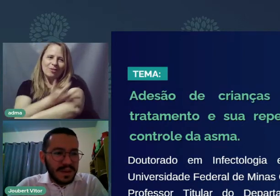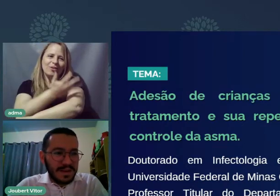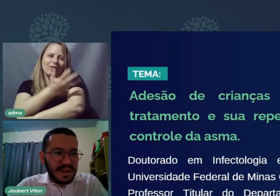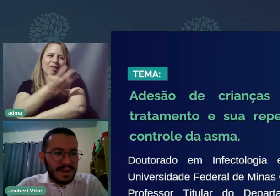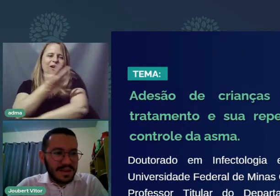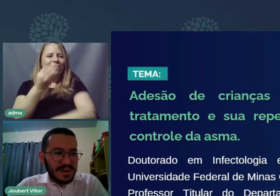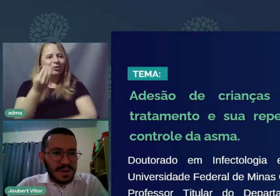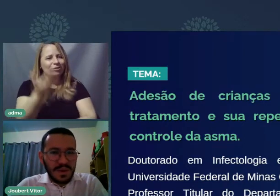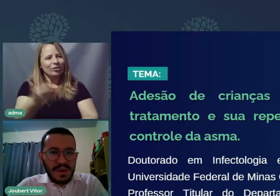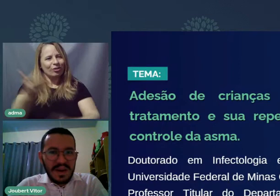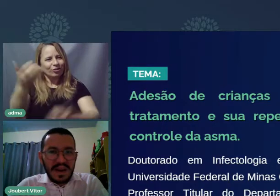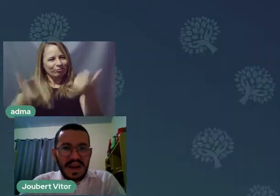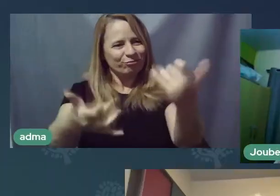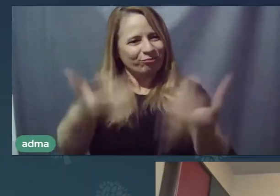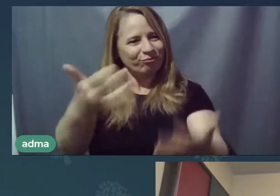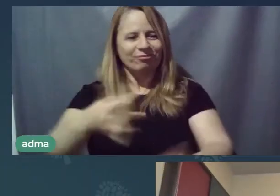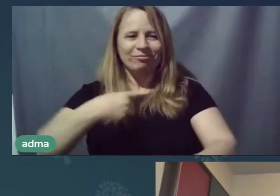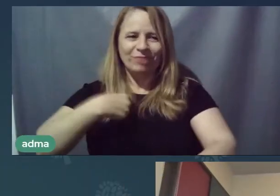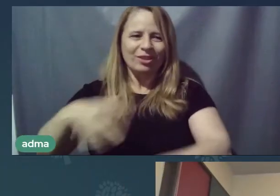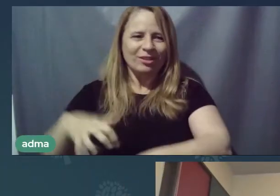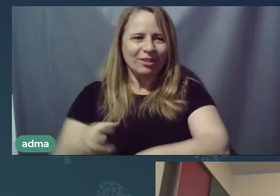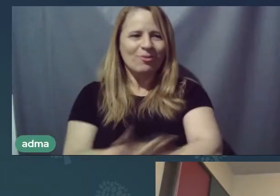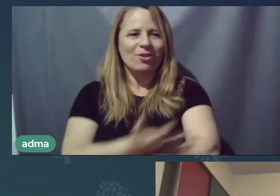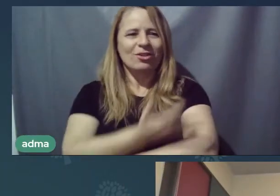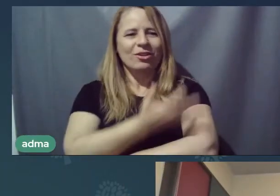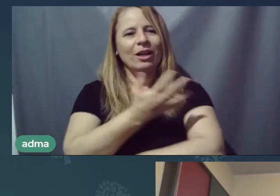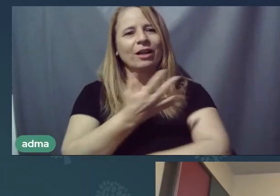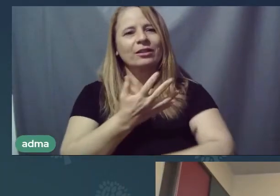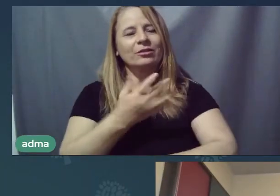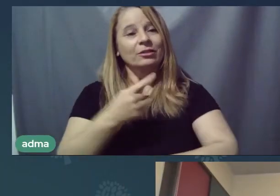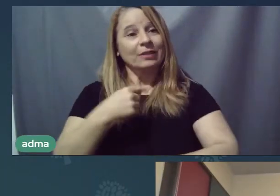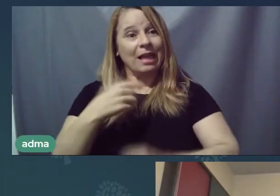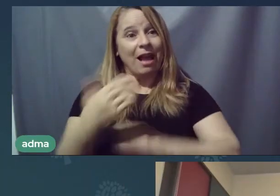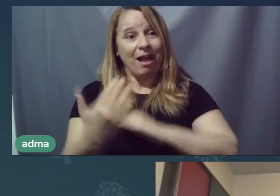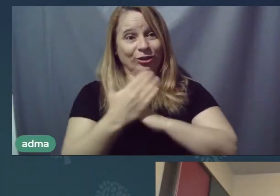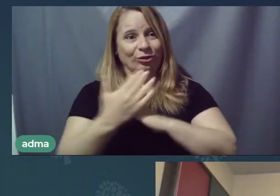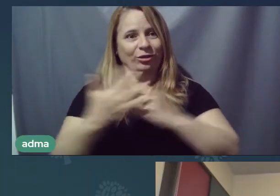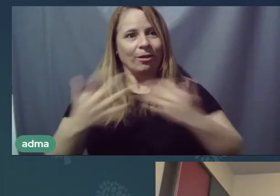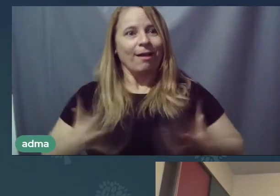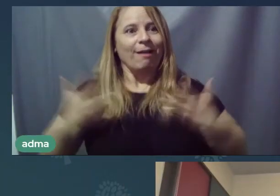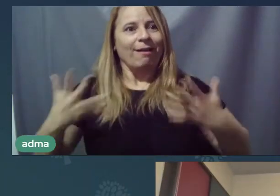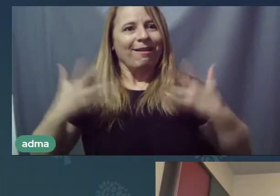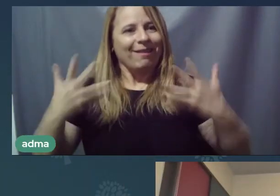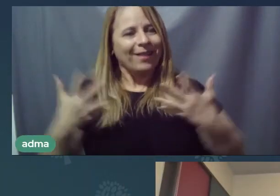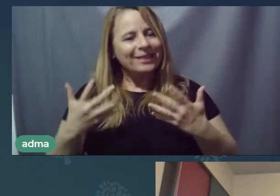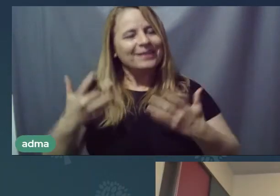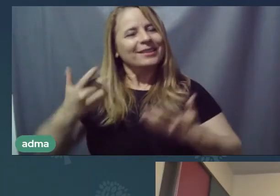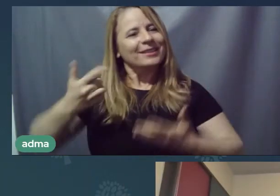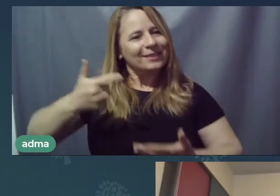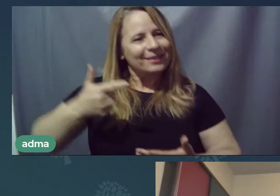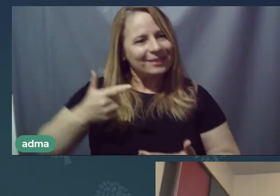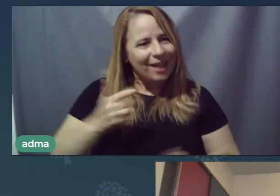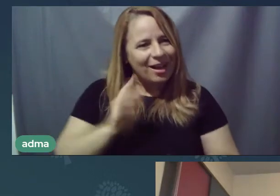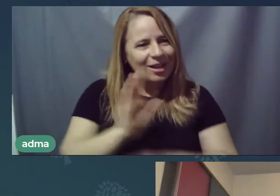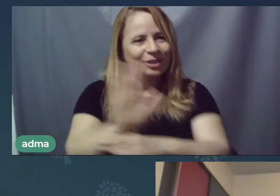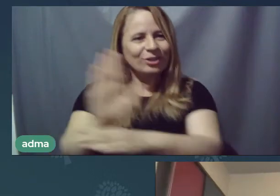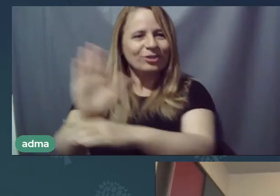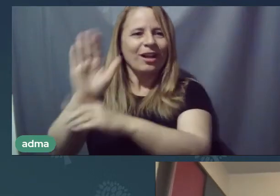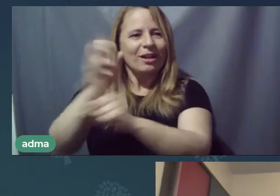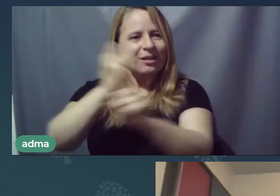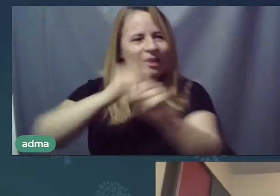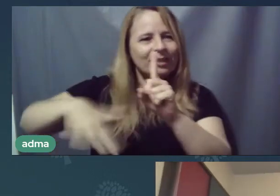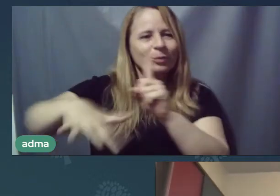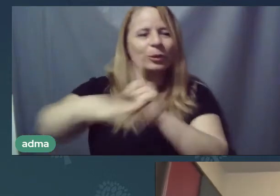testemunho tão bonito desse do senhor. Só nos motiva, né, a buscar mais, a trazer mais conhecimento para essa